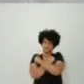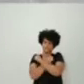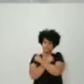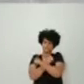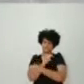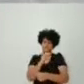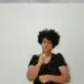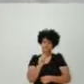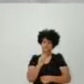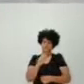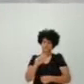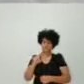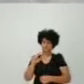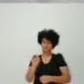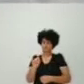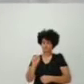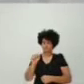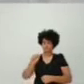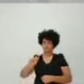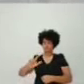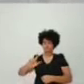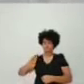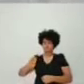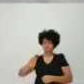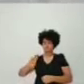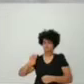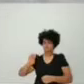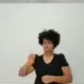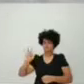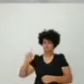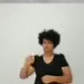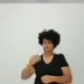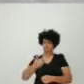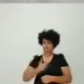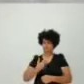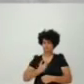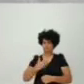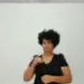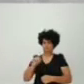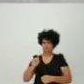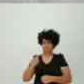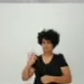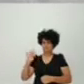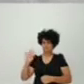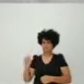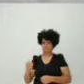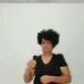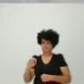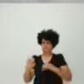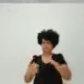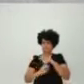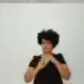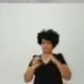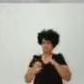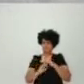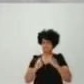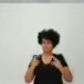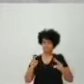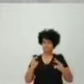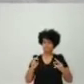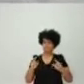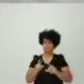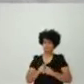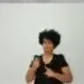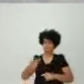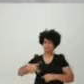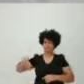Castro Castro querido Castro um grande amigo um grande empreendedor grande empresário da mesma forma pro outro diretor o seu